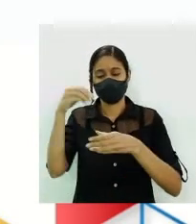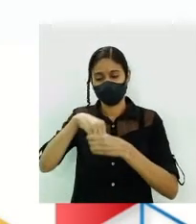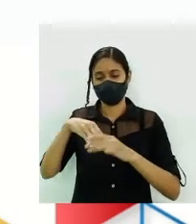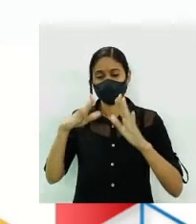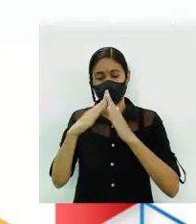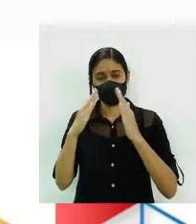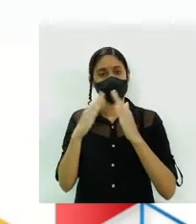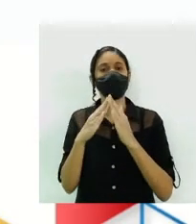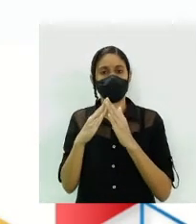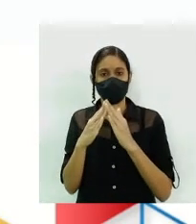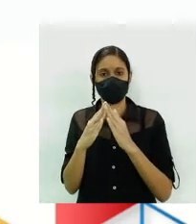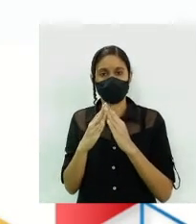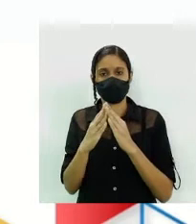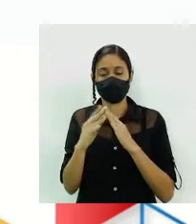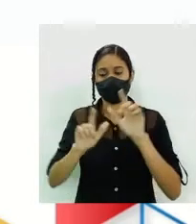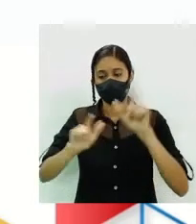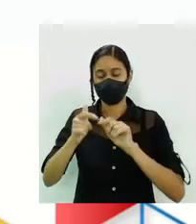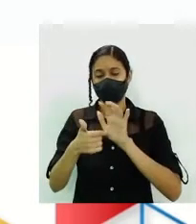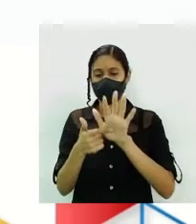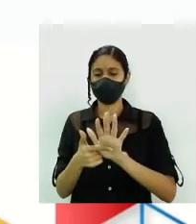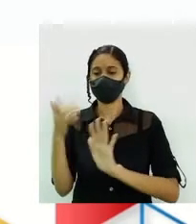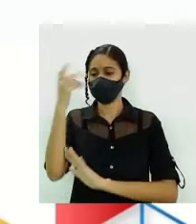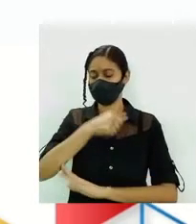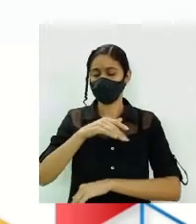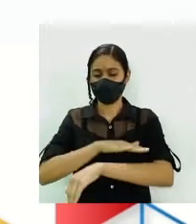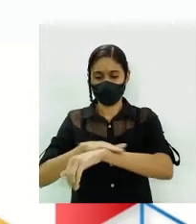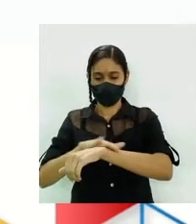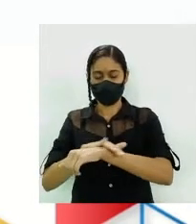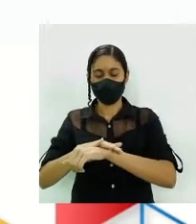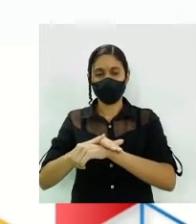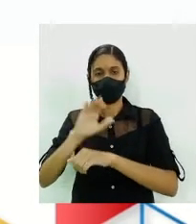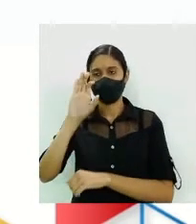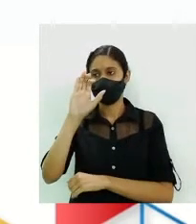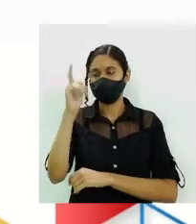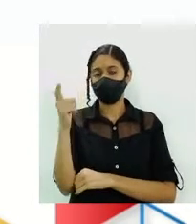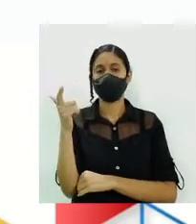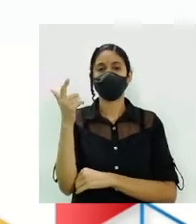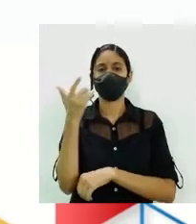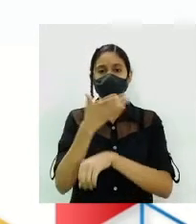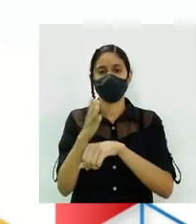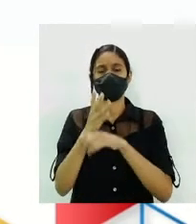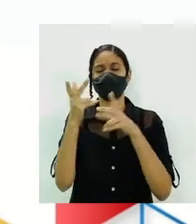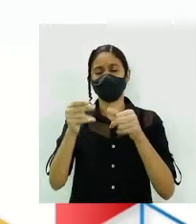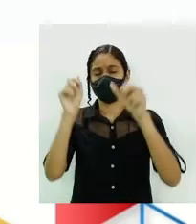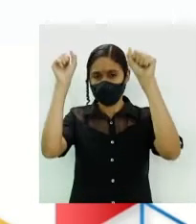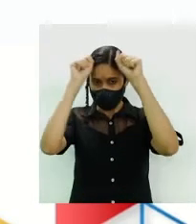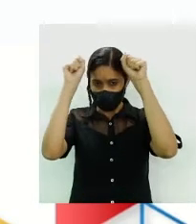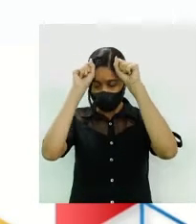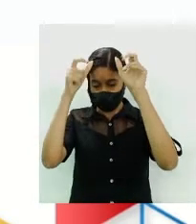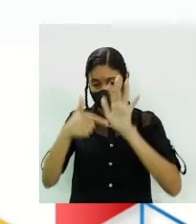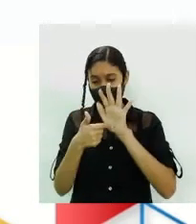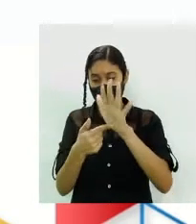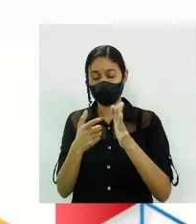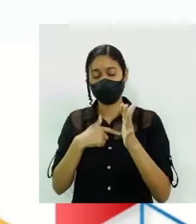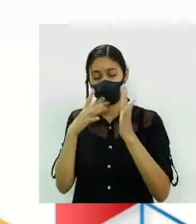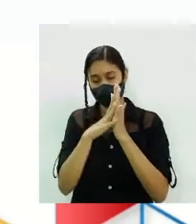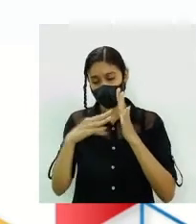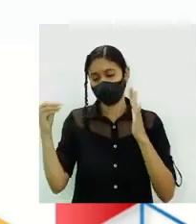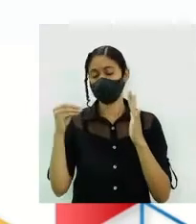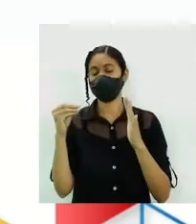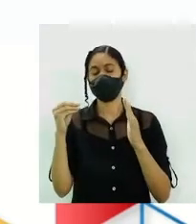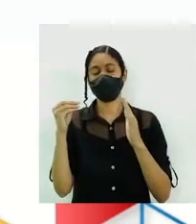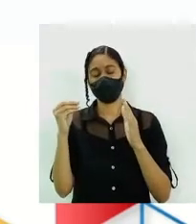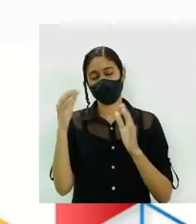a pele clara, alva, branca, como a da Xuxa, que me empurraram na infância como padrão de beleza.